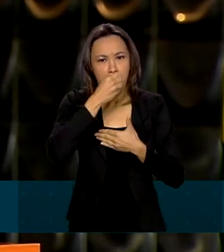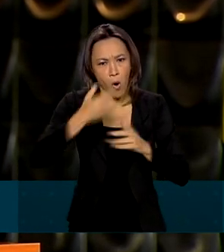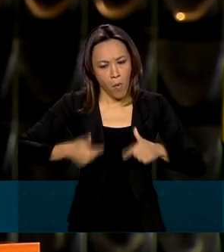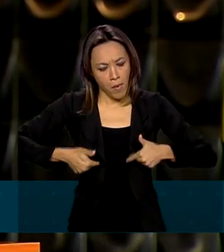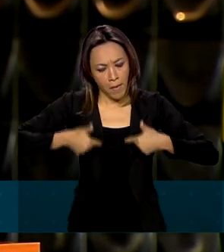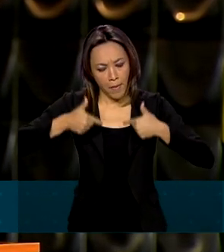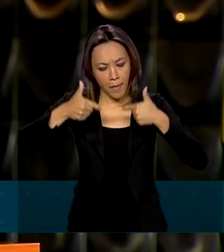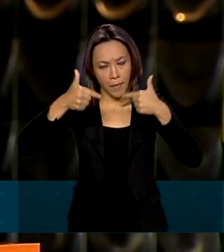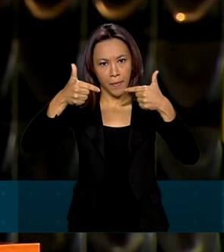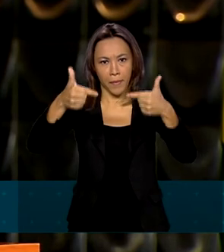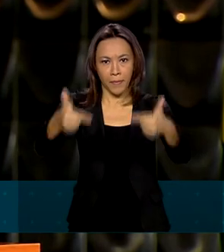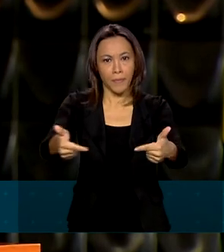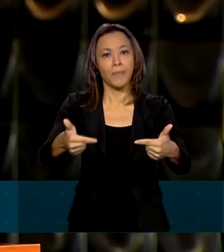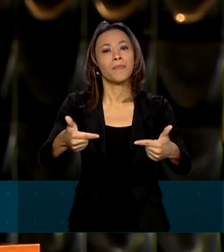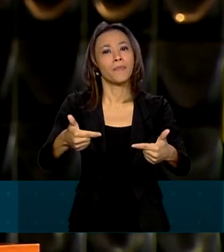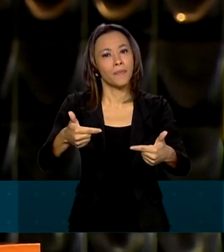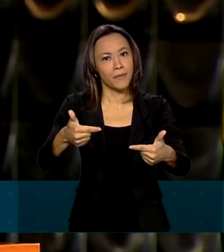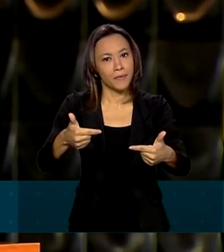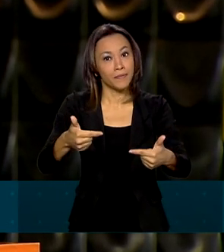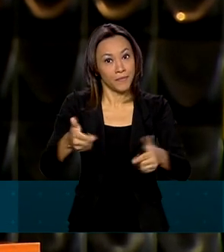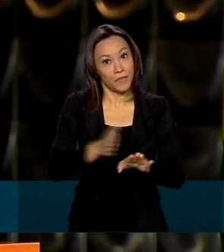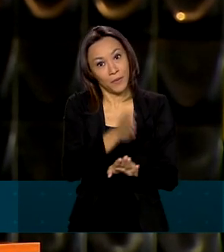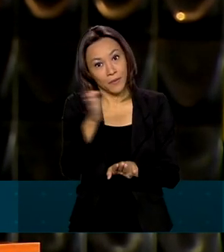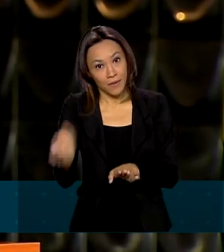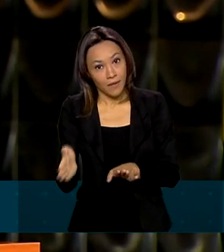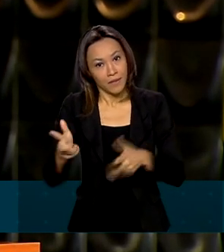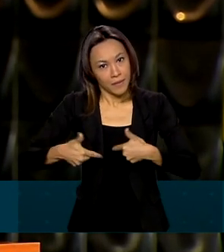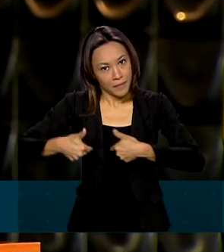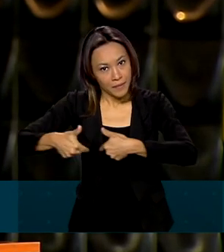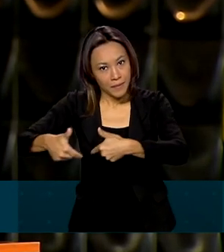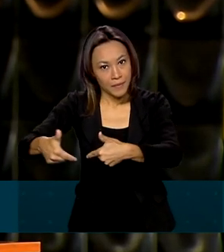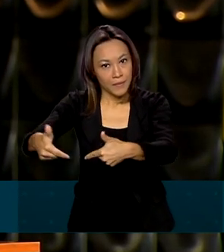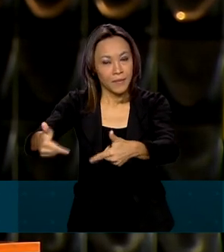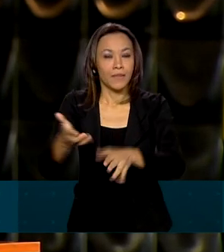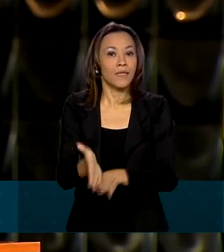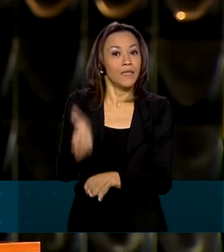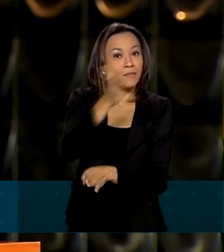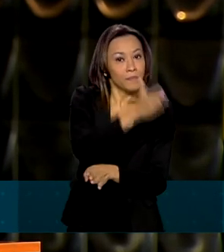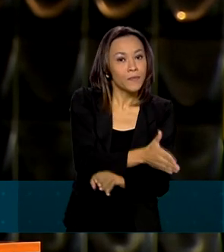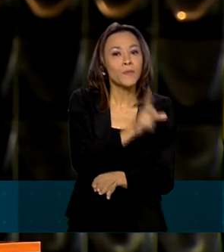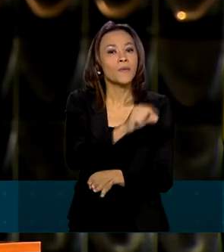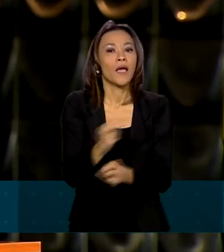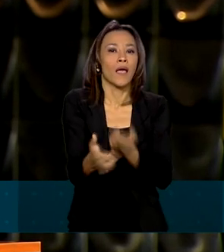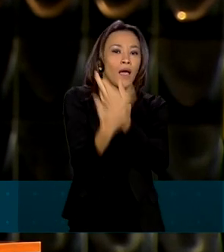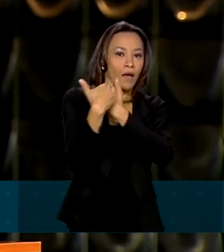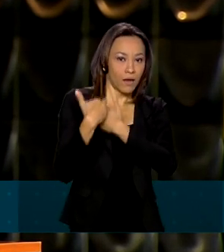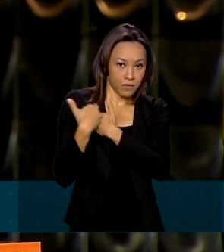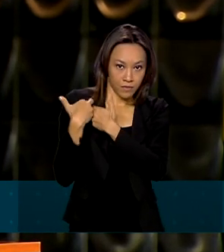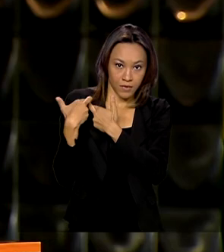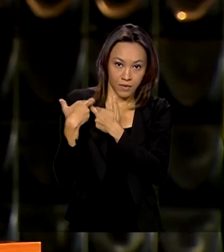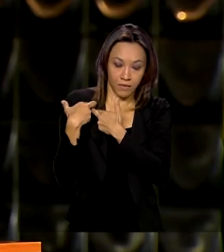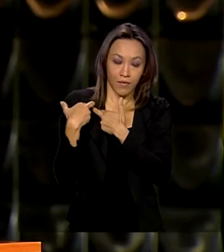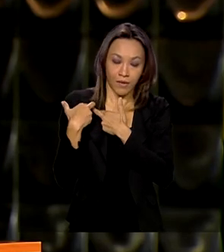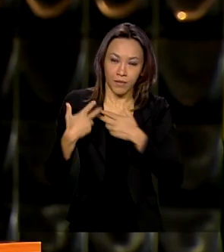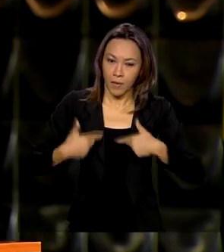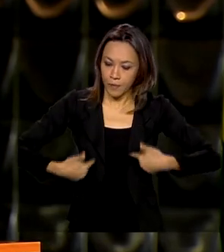proatividade de um lado o e pela responsabilidade de outro